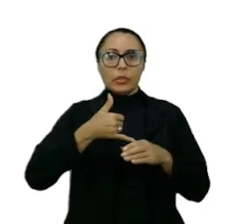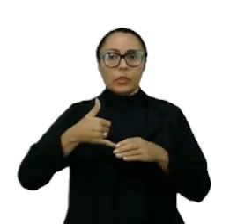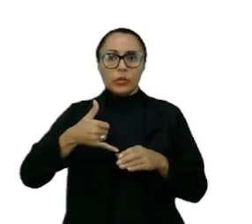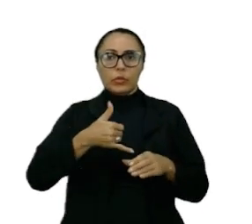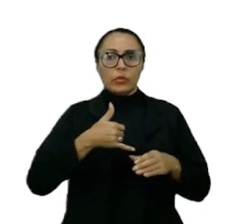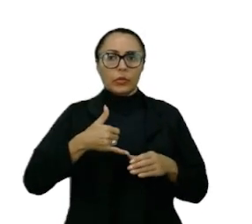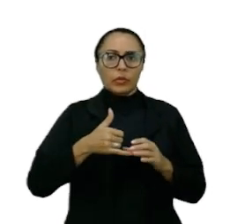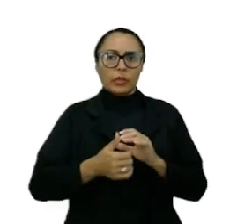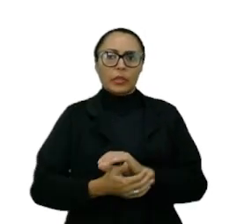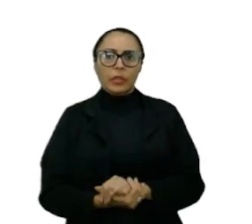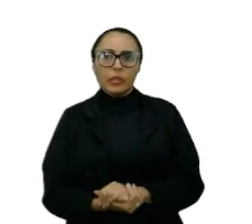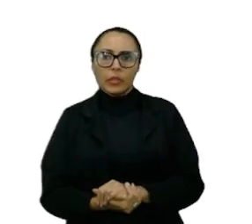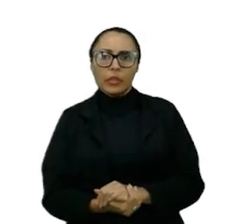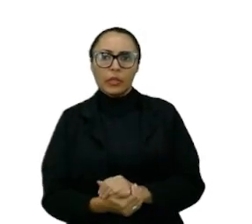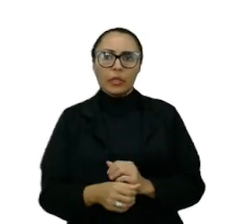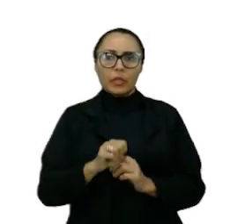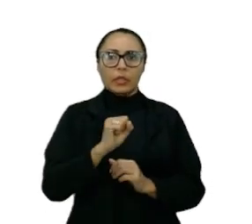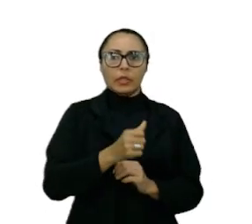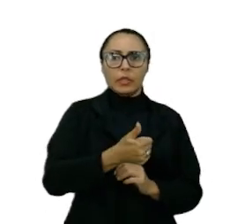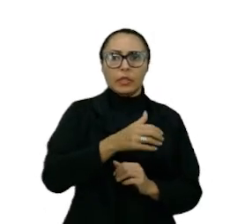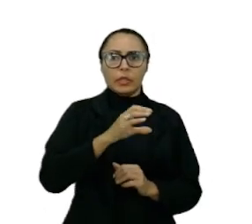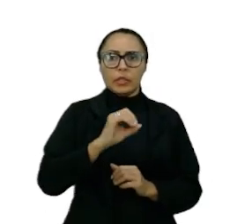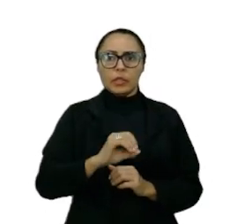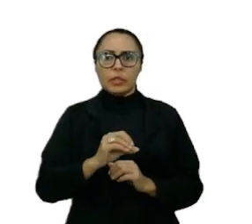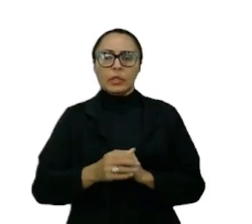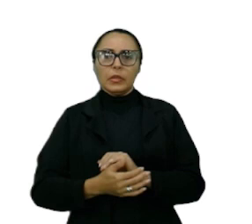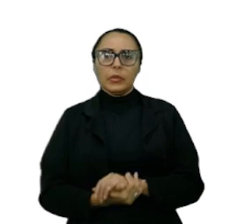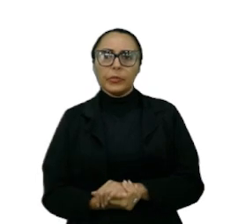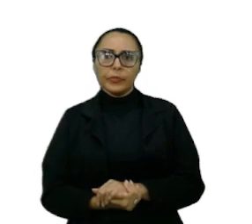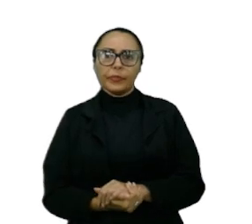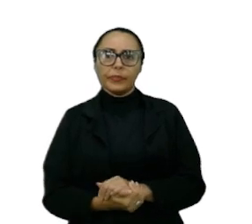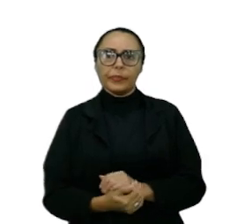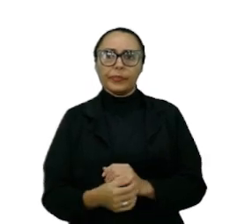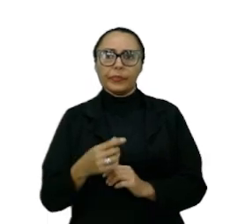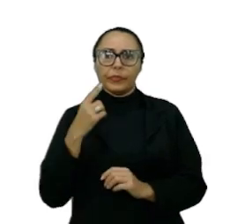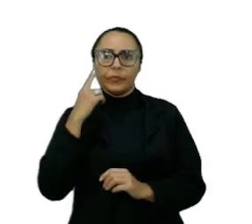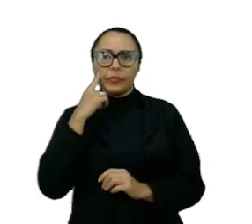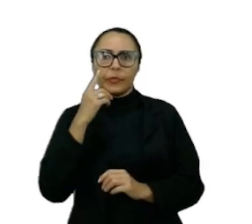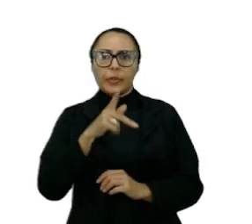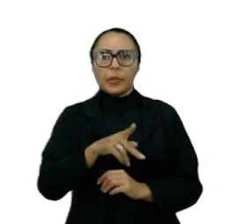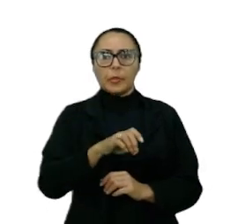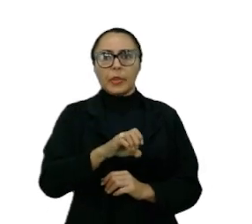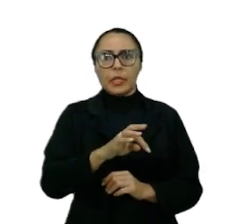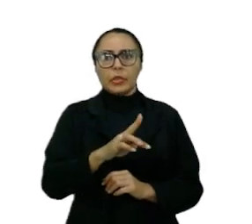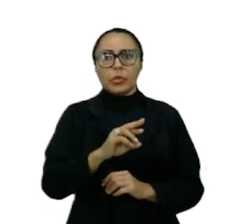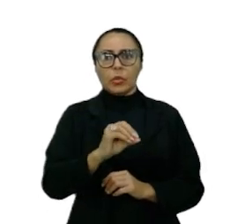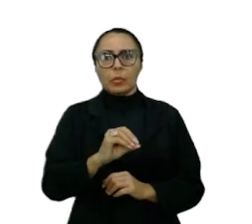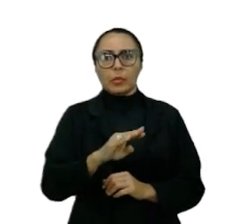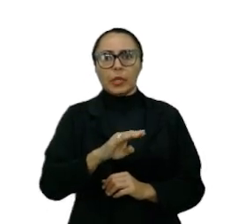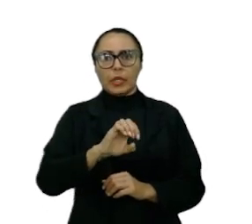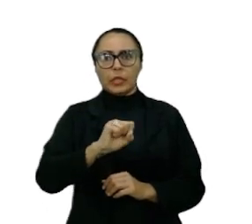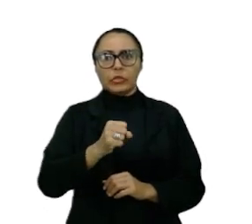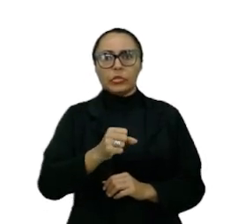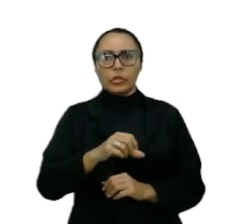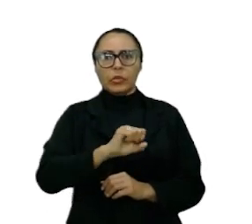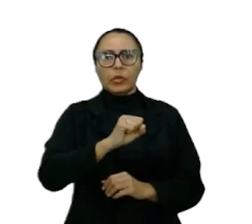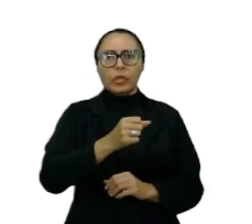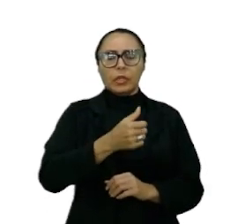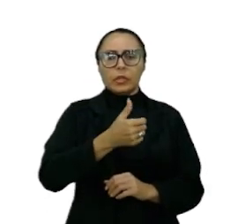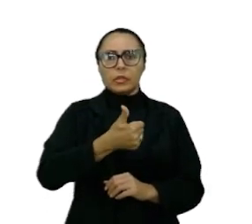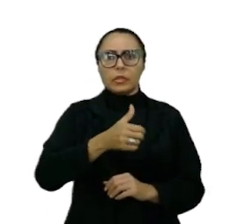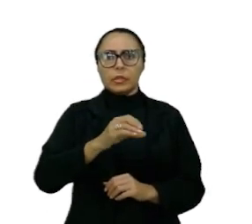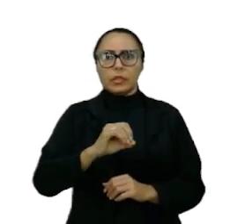Pódio S10, o óleo diesel Petrobras Grid e o óleo diesel S10 puro e o óleo